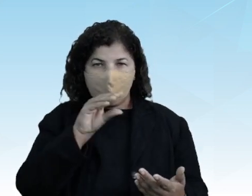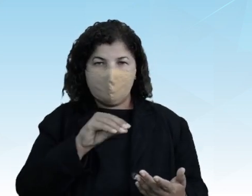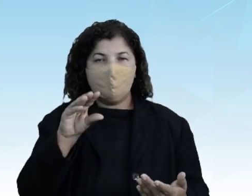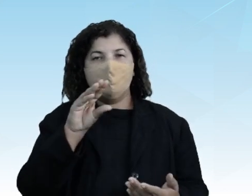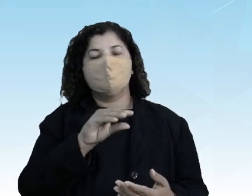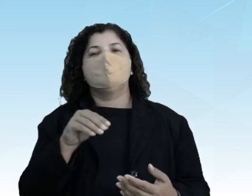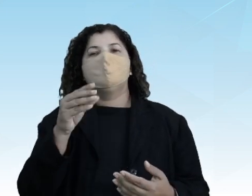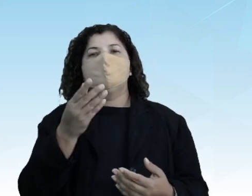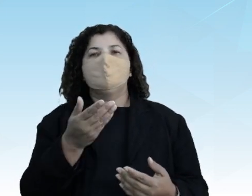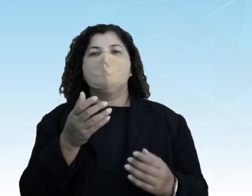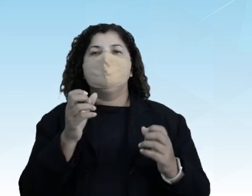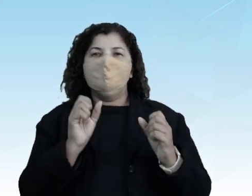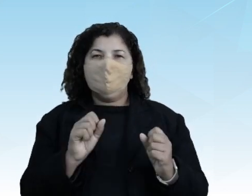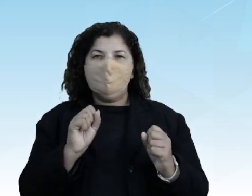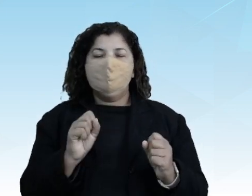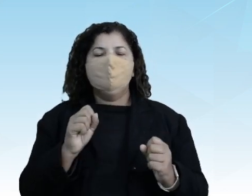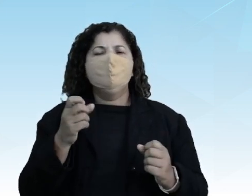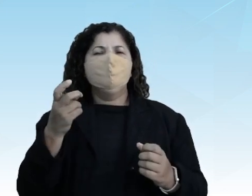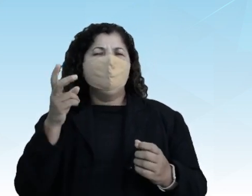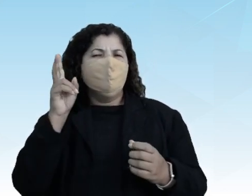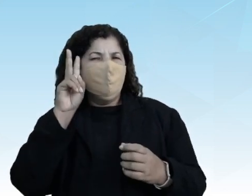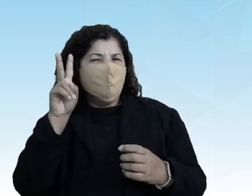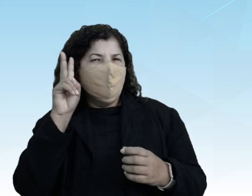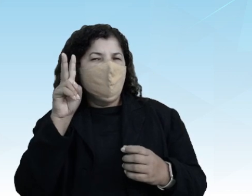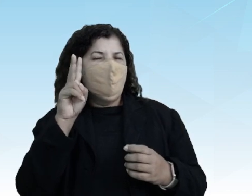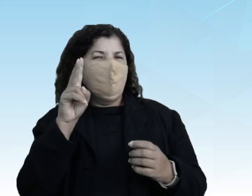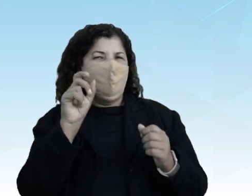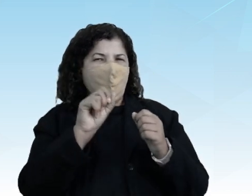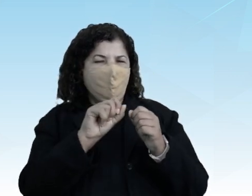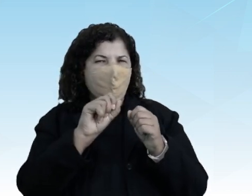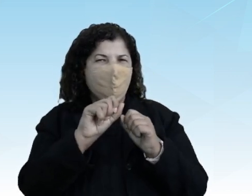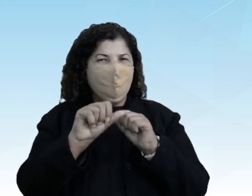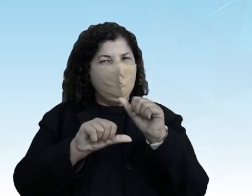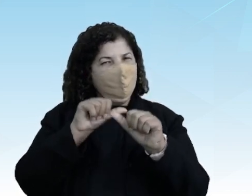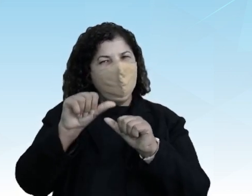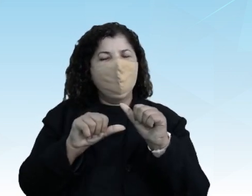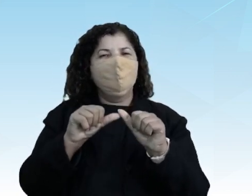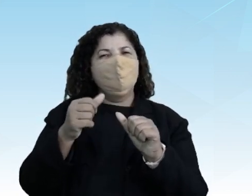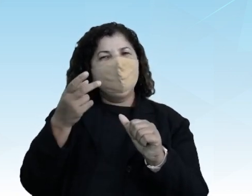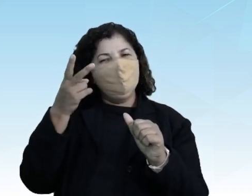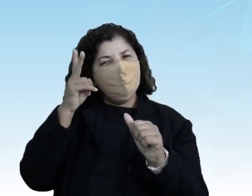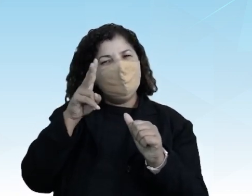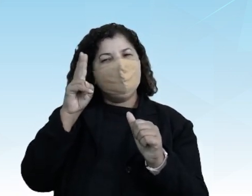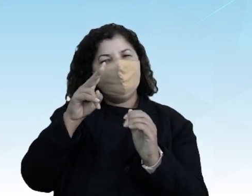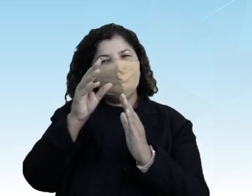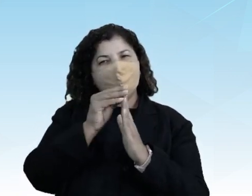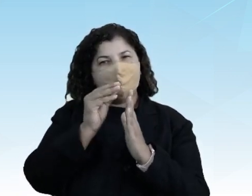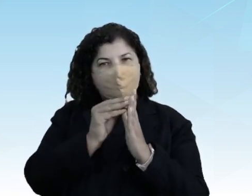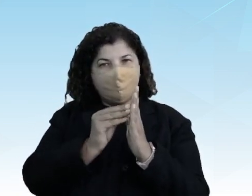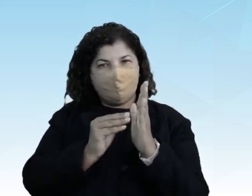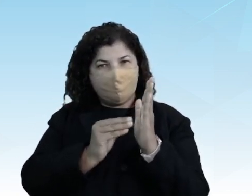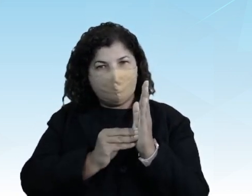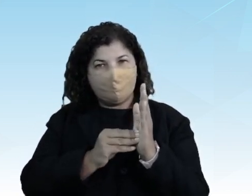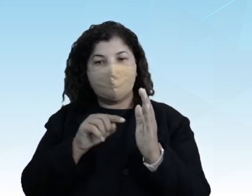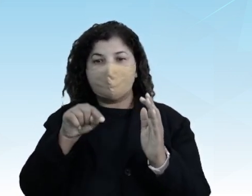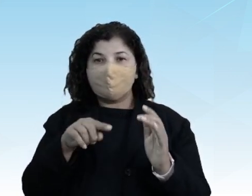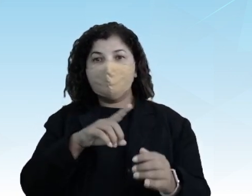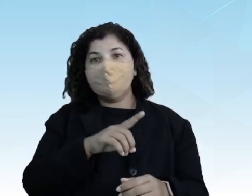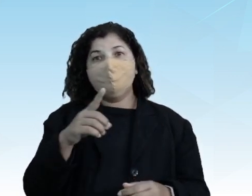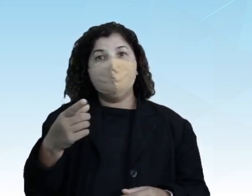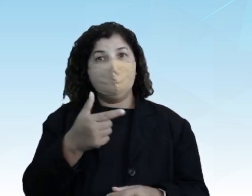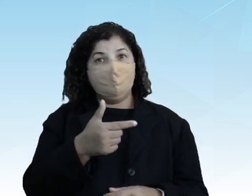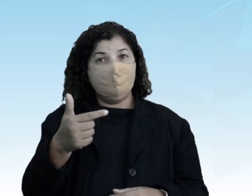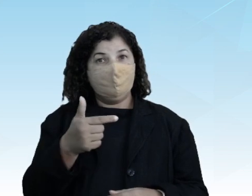na realidade, o quê? Levar o historiador a reconstruir a história. E viva o historiador, né? No dia 22